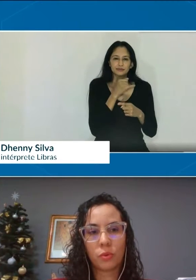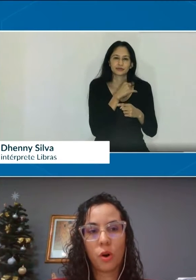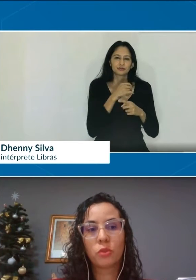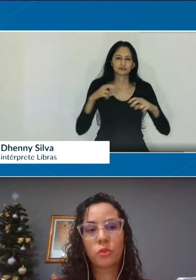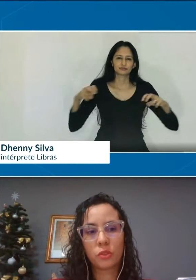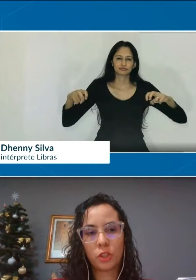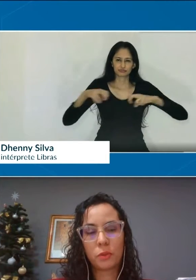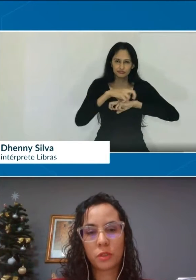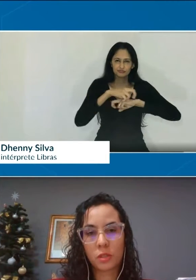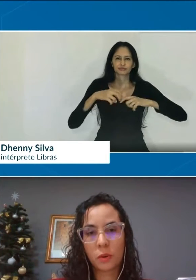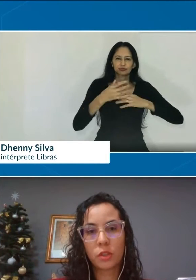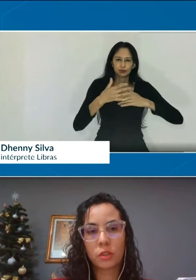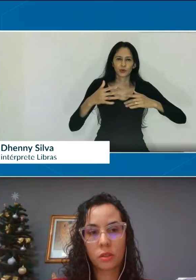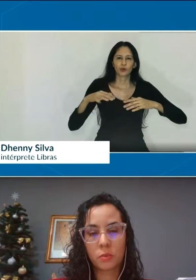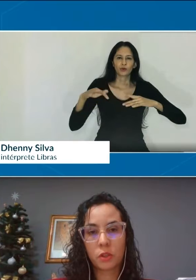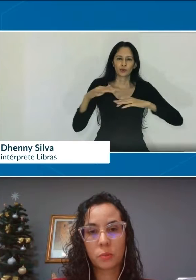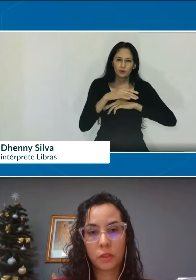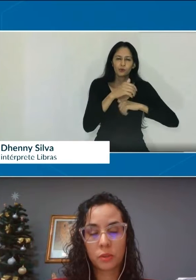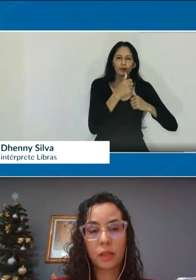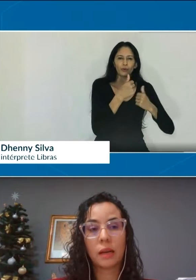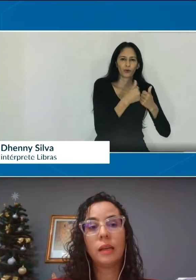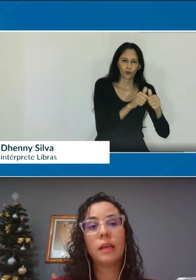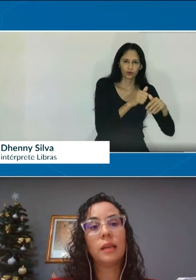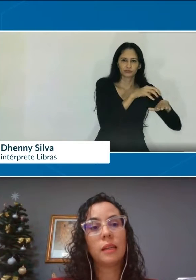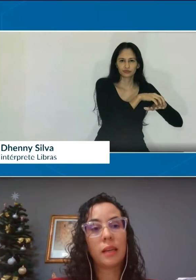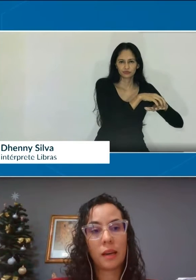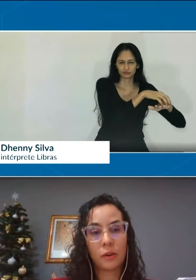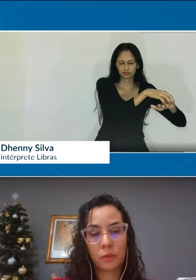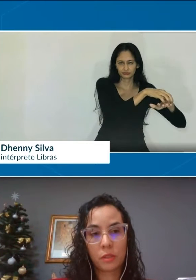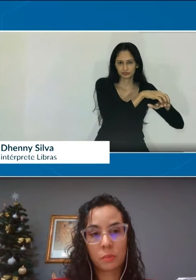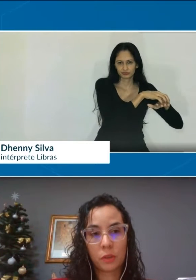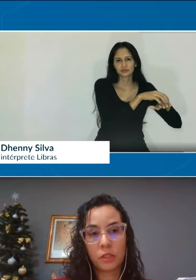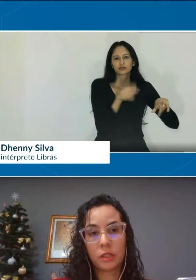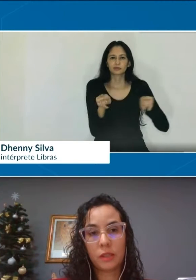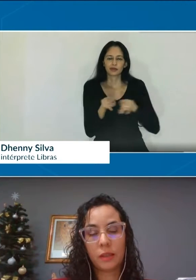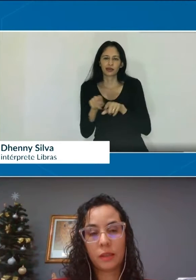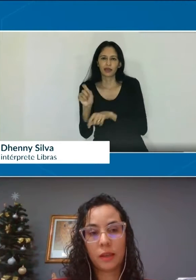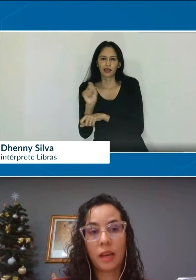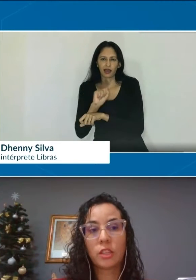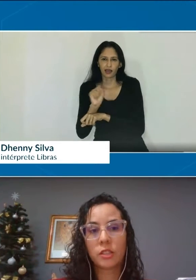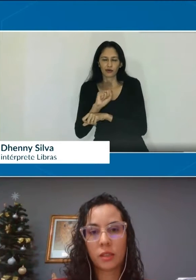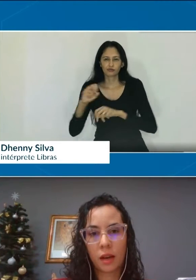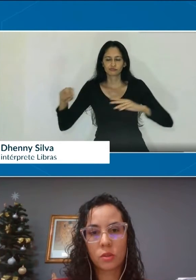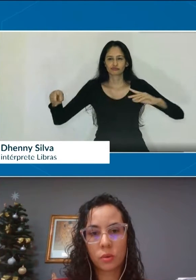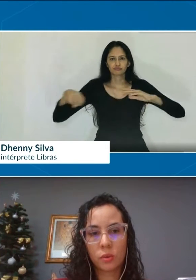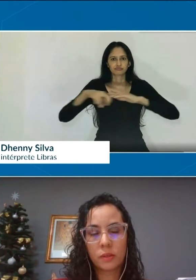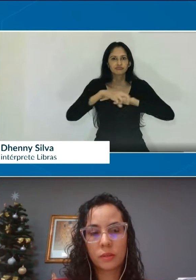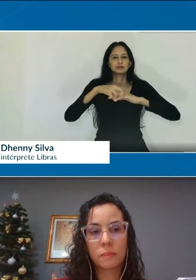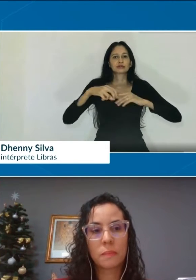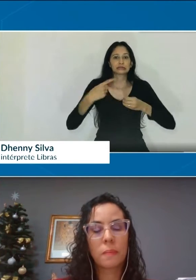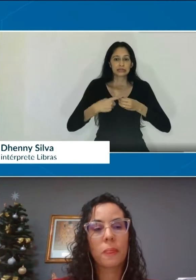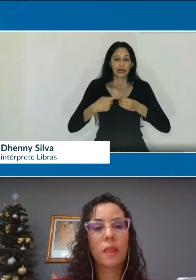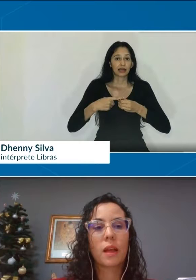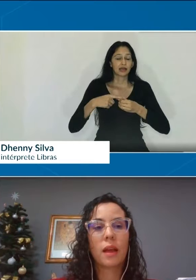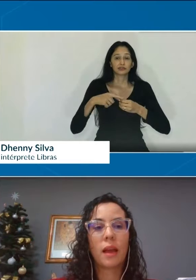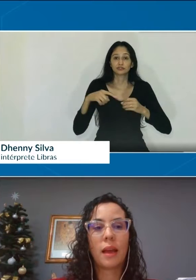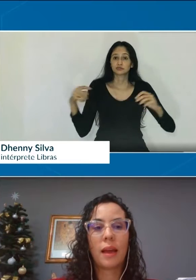o outro tipo de transporte, que é o transporte particular, que é o transporte que enche as